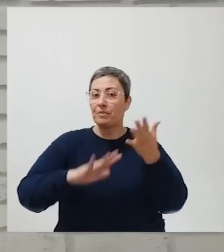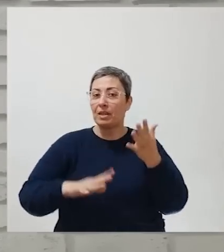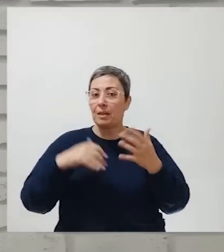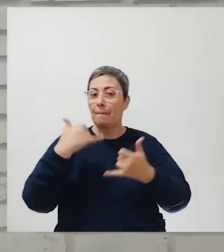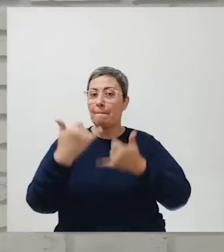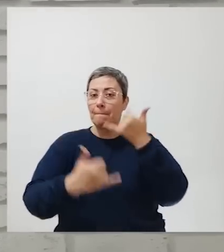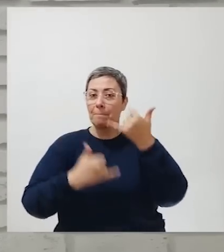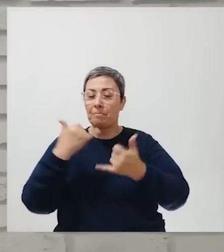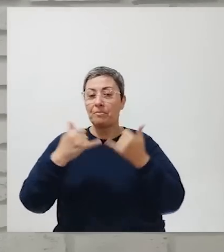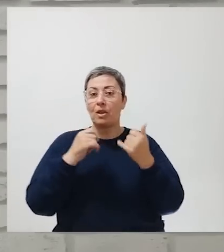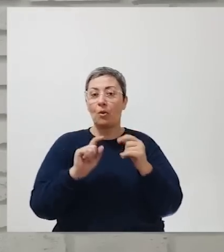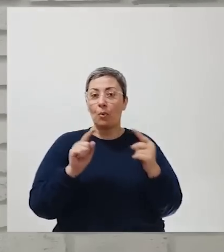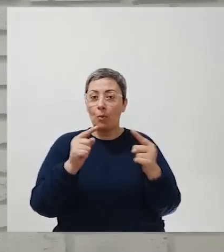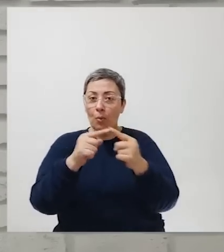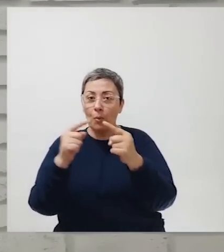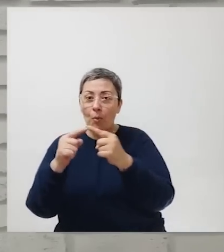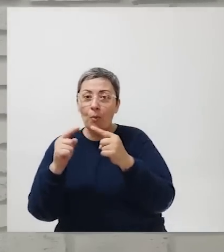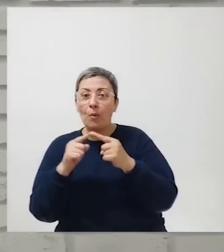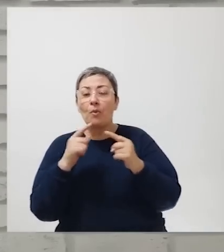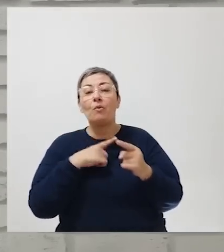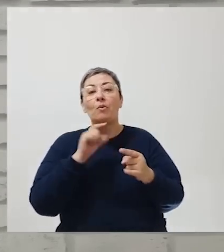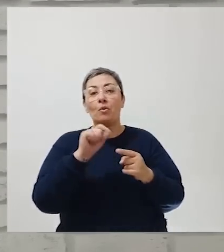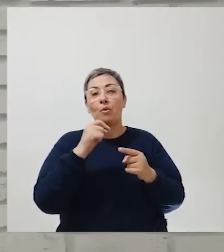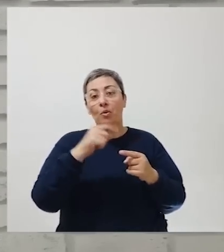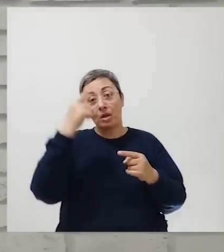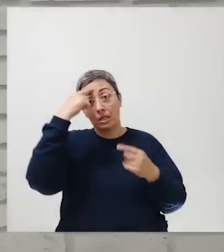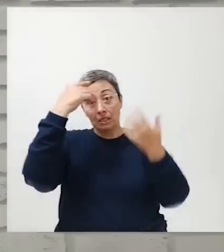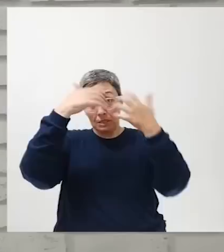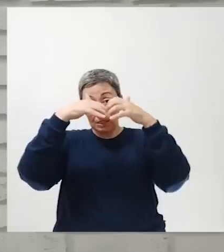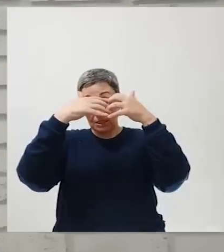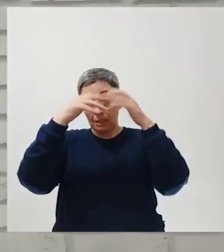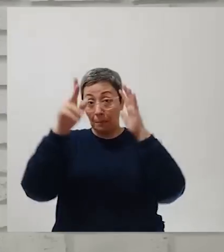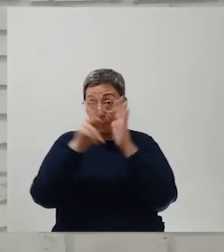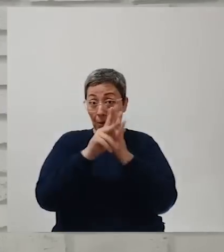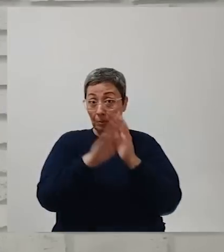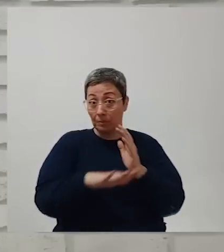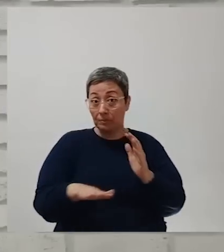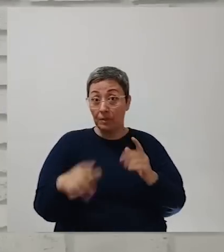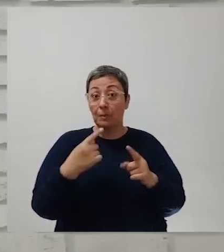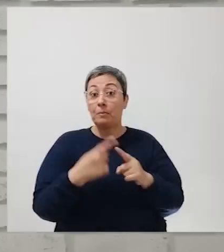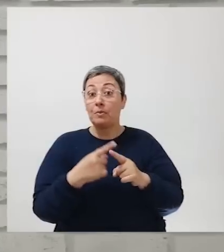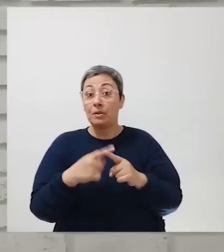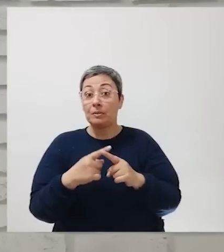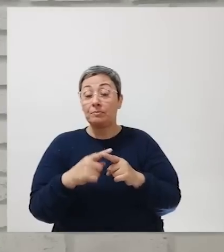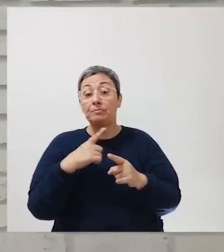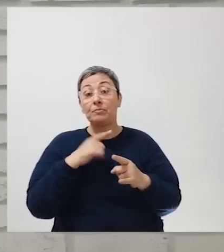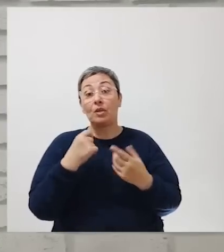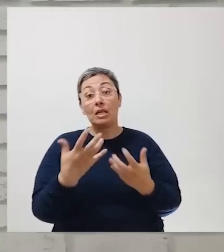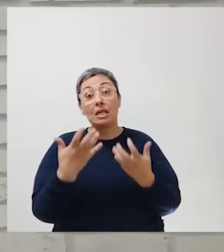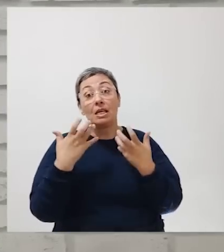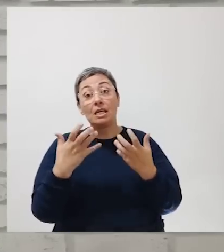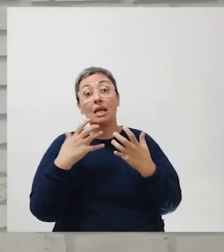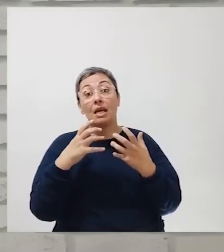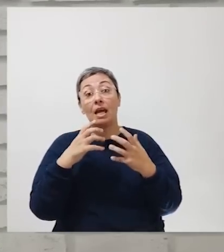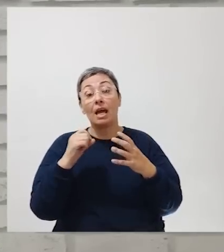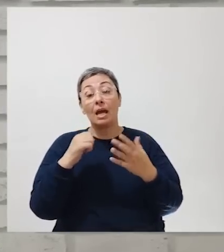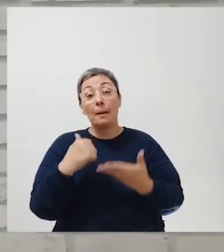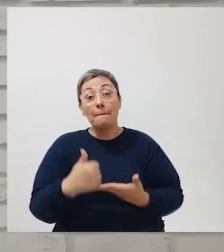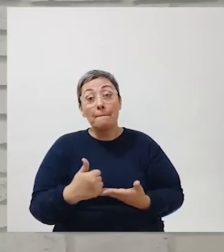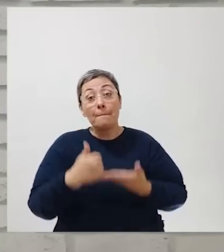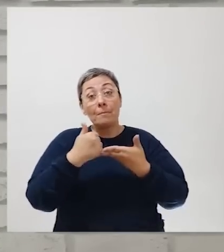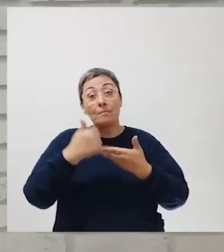atividades, as brincadeiras de acordo com o que as crianças estão pensando. Sabe por quê? Nós queremos conservar